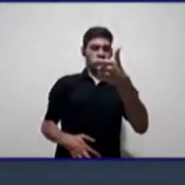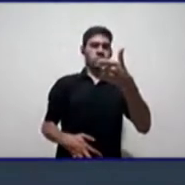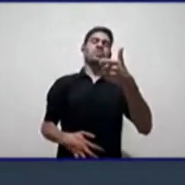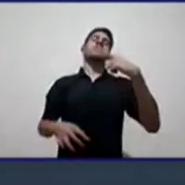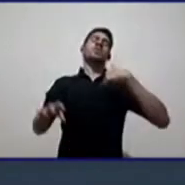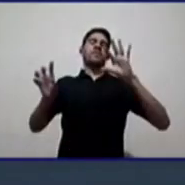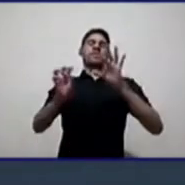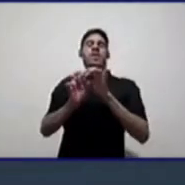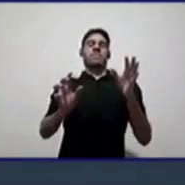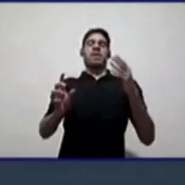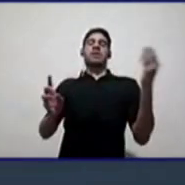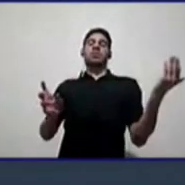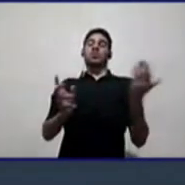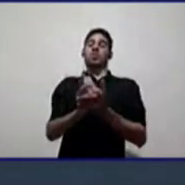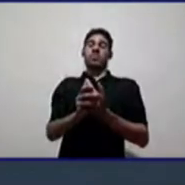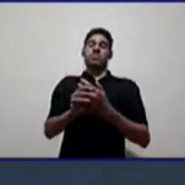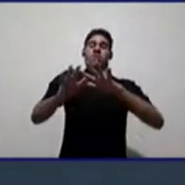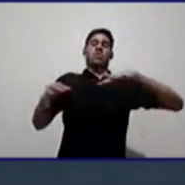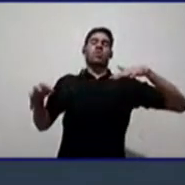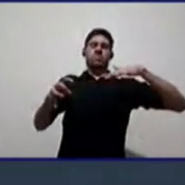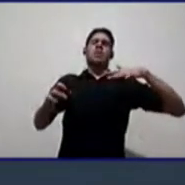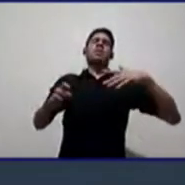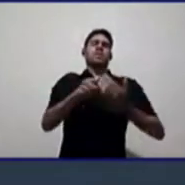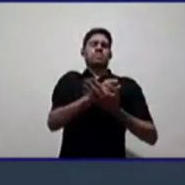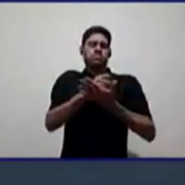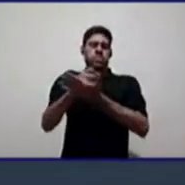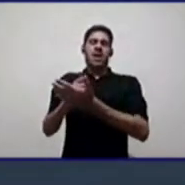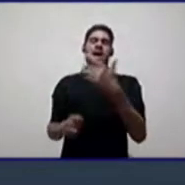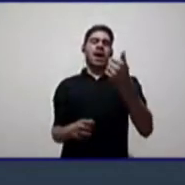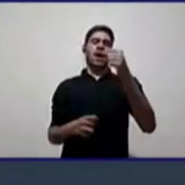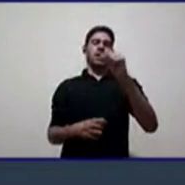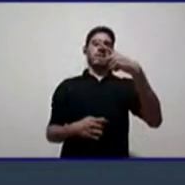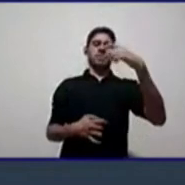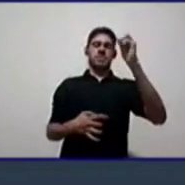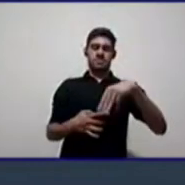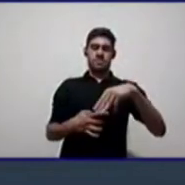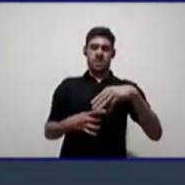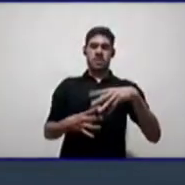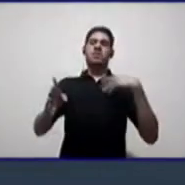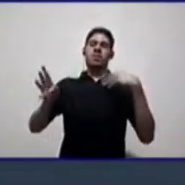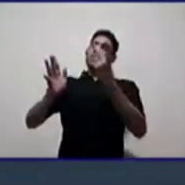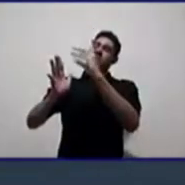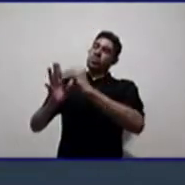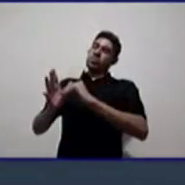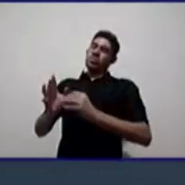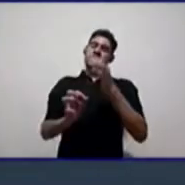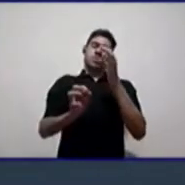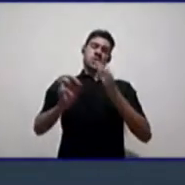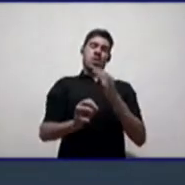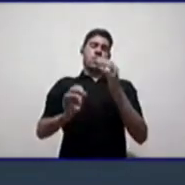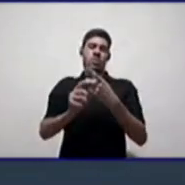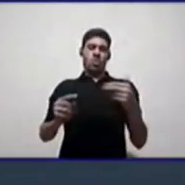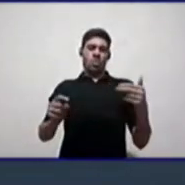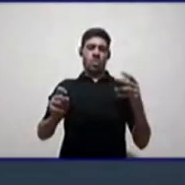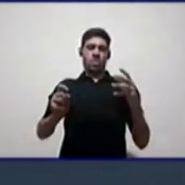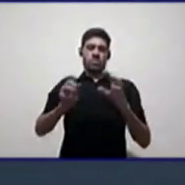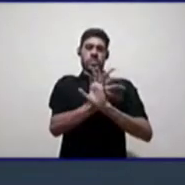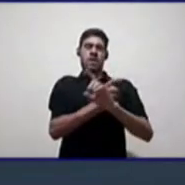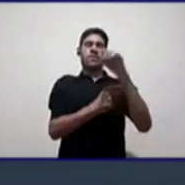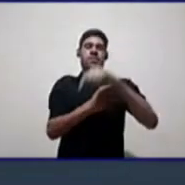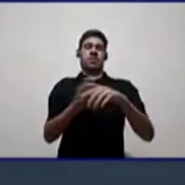presentes autos à assessoria de plenário, ASPLEN, para inclusão em pauta de julgamento no plenário virtual desta Corte